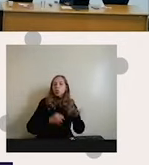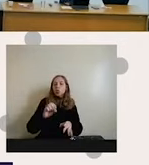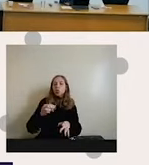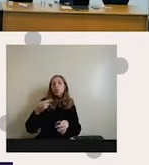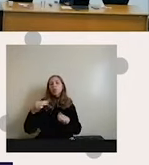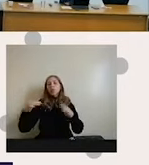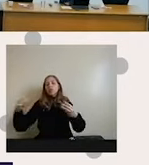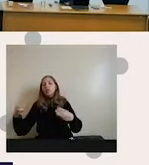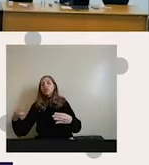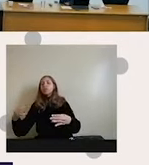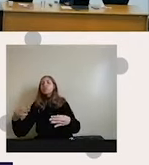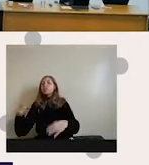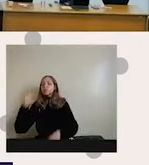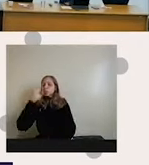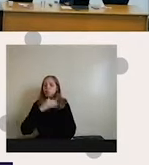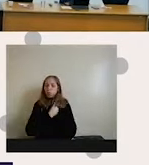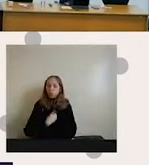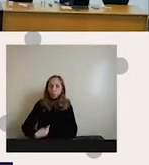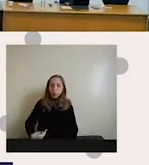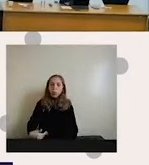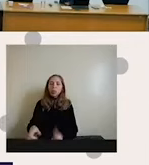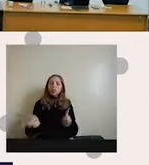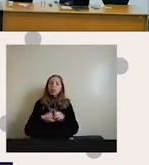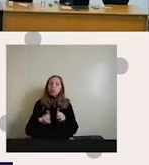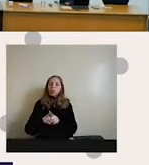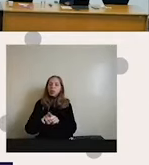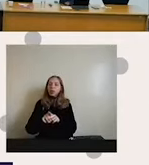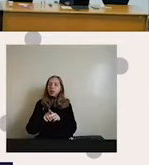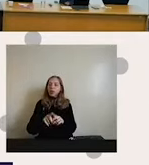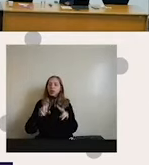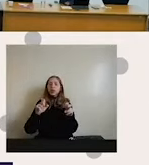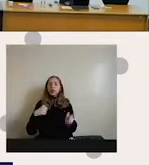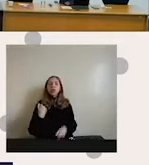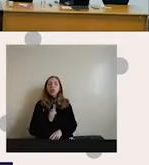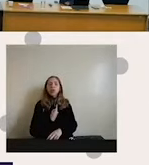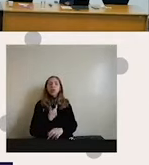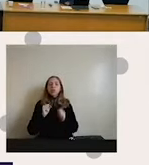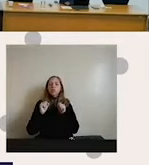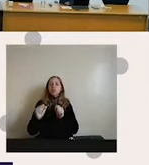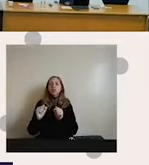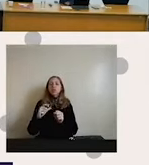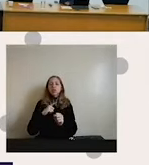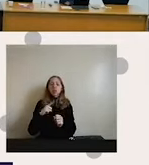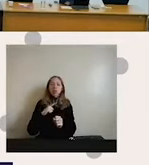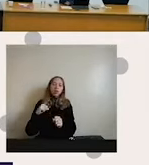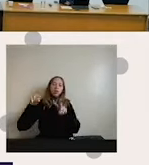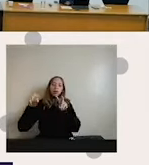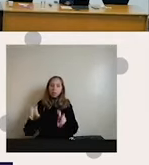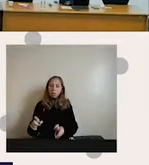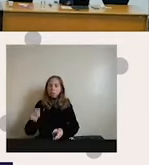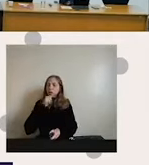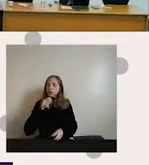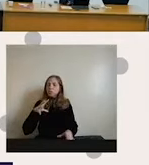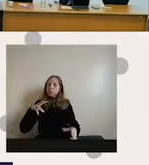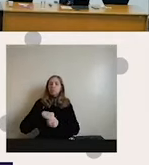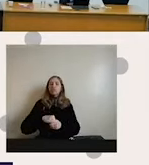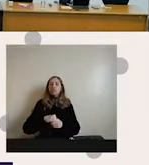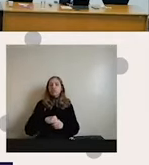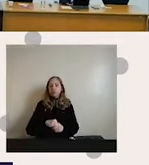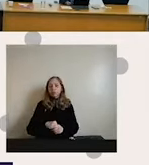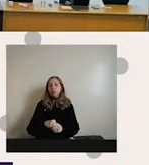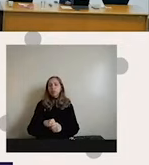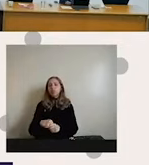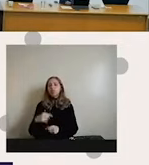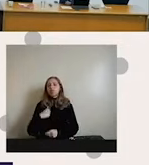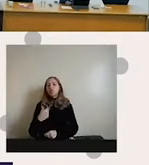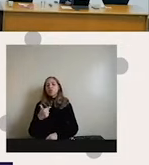da multiprofissionalidade, em que a gente possa ter sistemas integrados, né? Eu não tive nunca uma perícia que eu realizei, eu sou perito